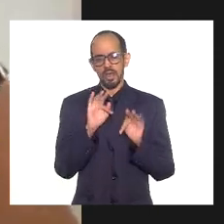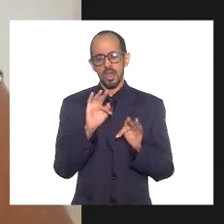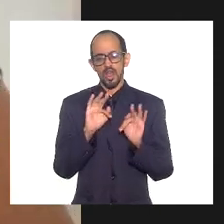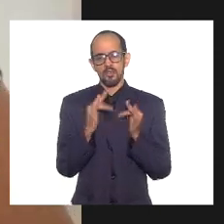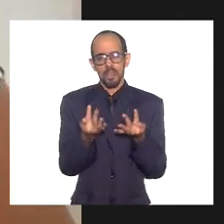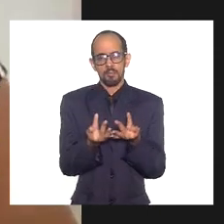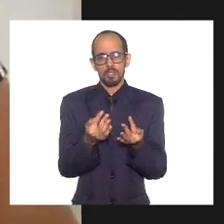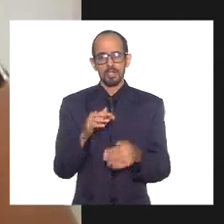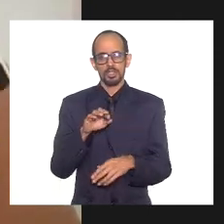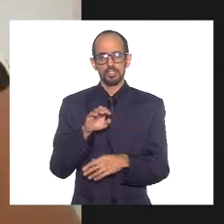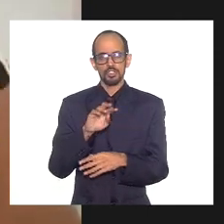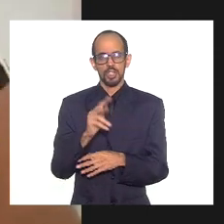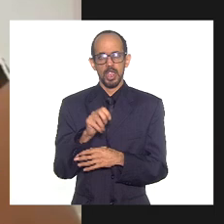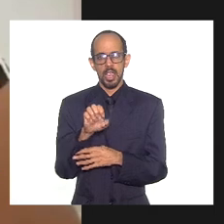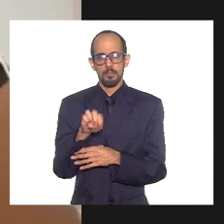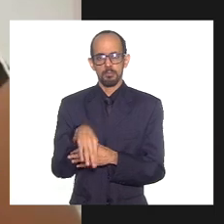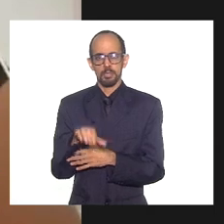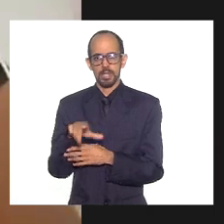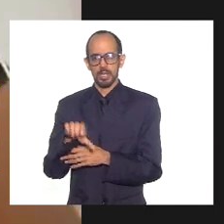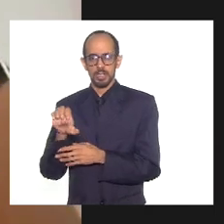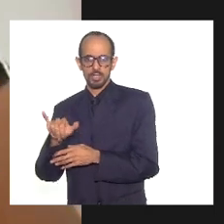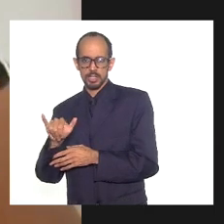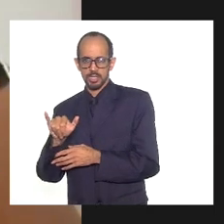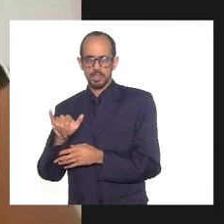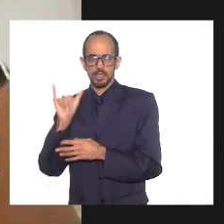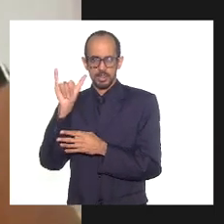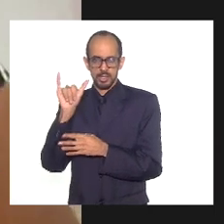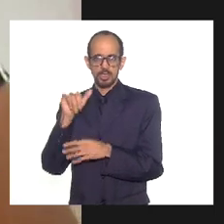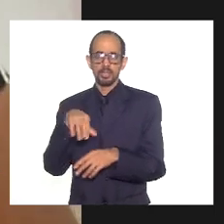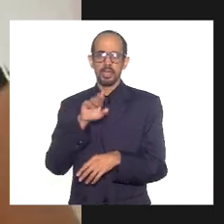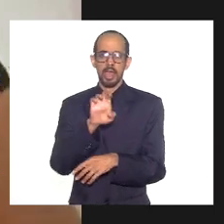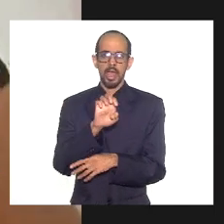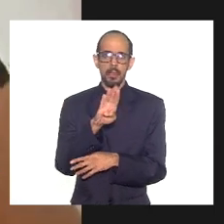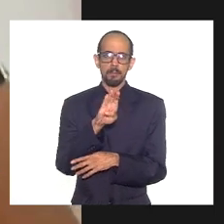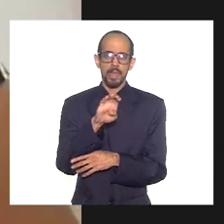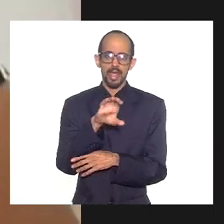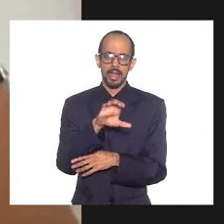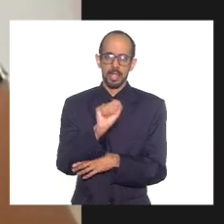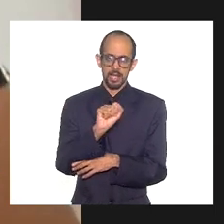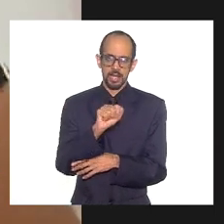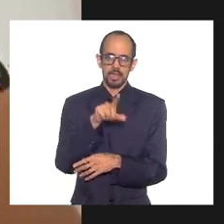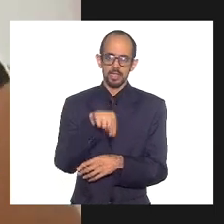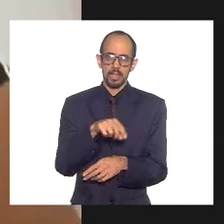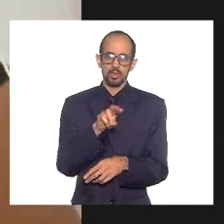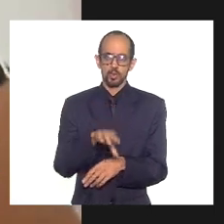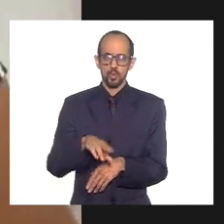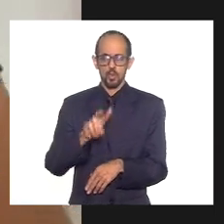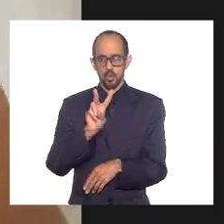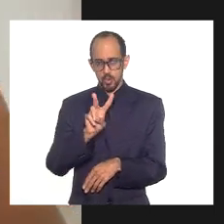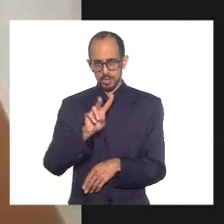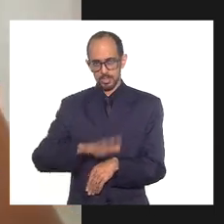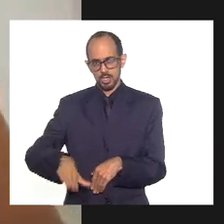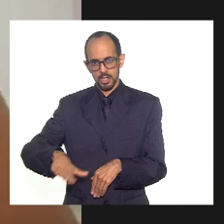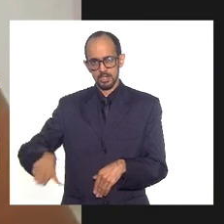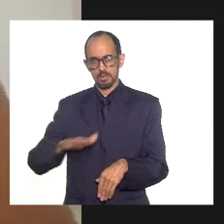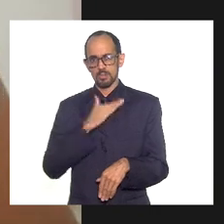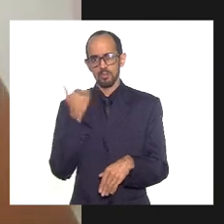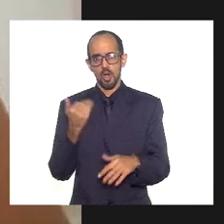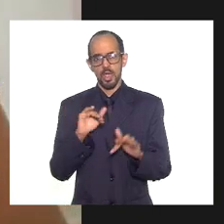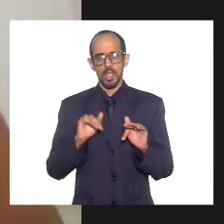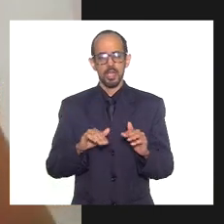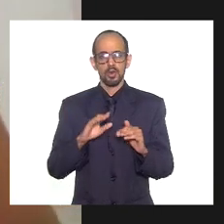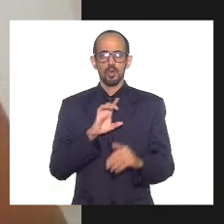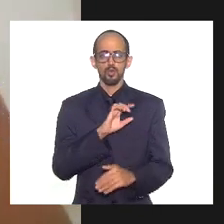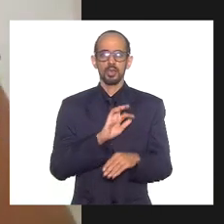e Rebeca, que morreram, duas crianças que morreram em Caxias e tiveram ali as suas